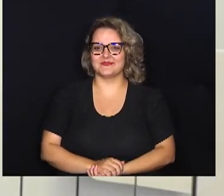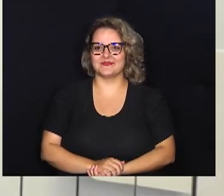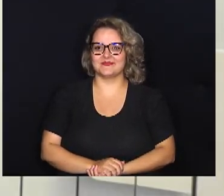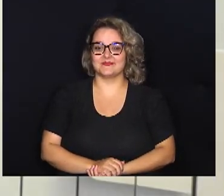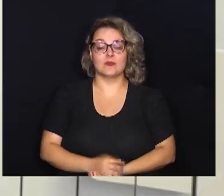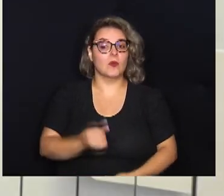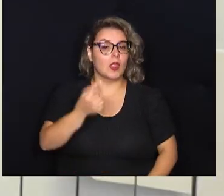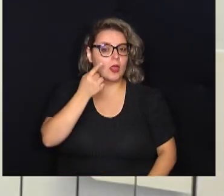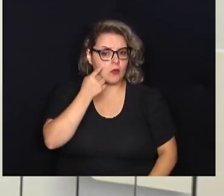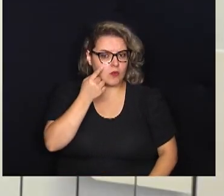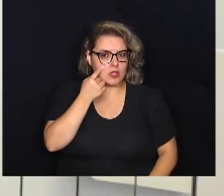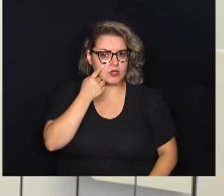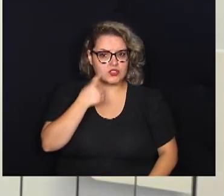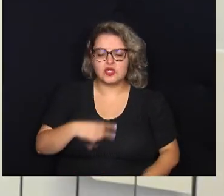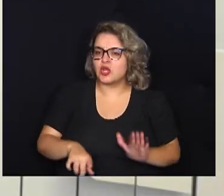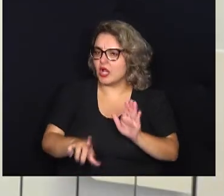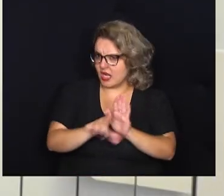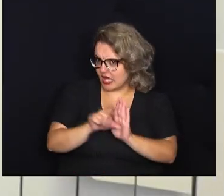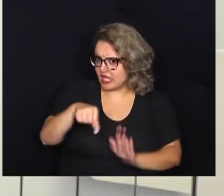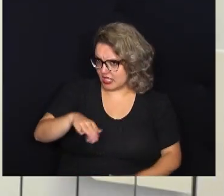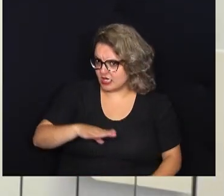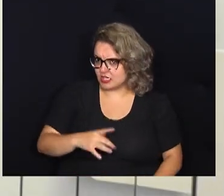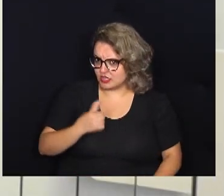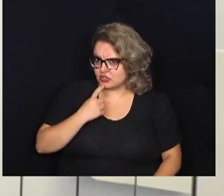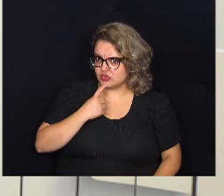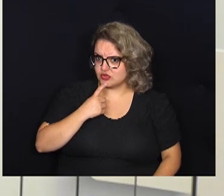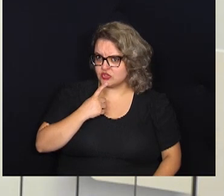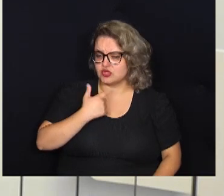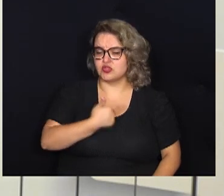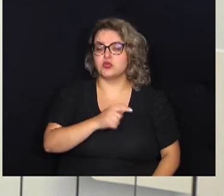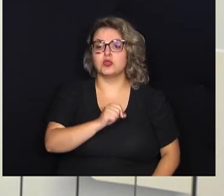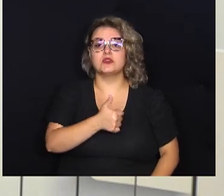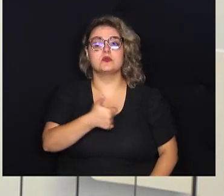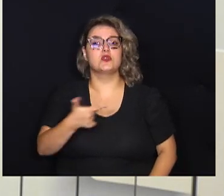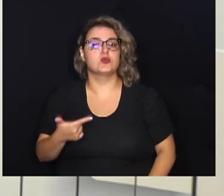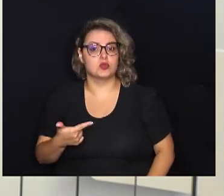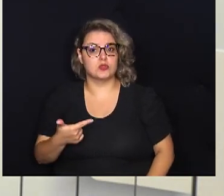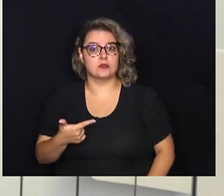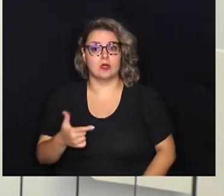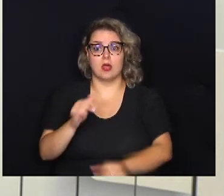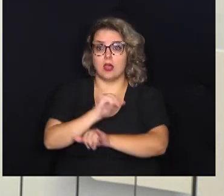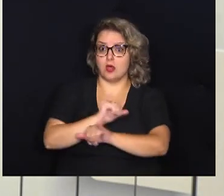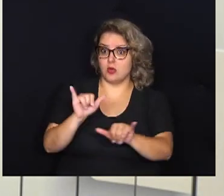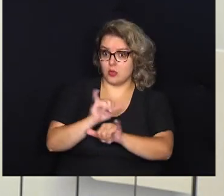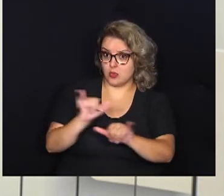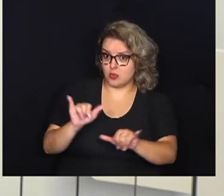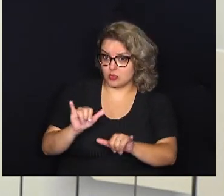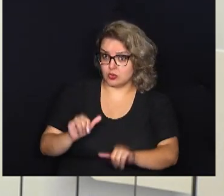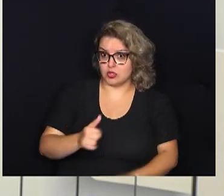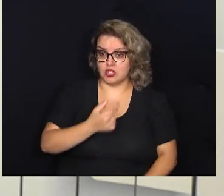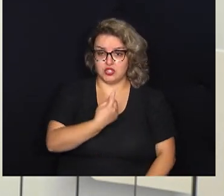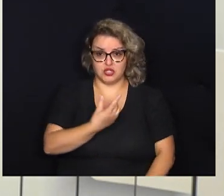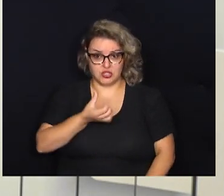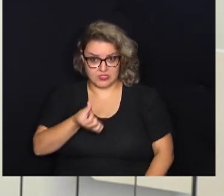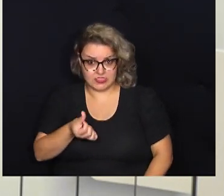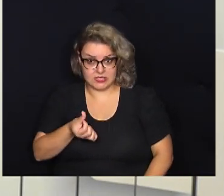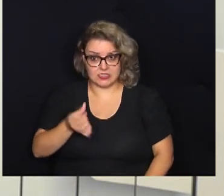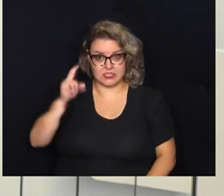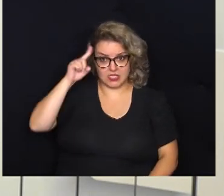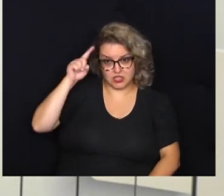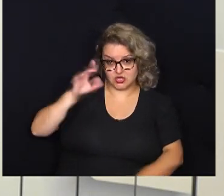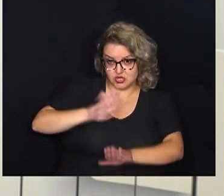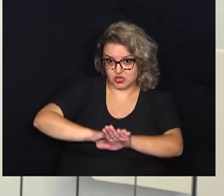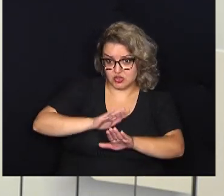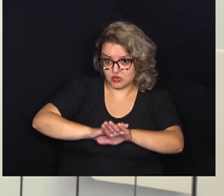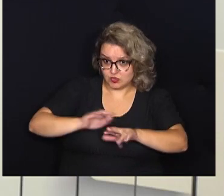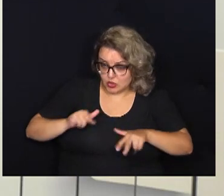E olha só, lei em Campinas desde 2012, a campanha 16 Dias de Ativismo tem